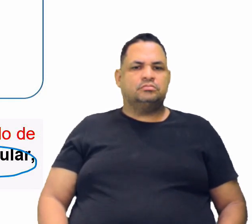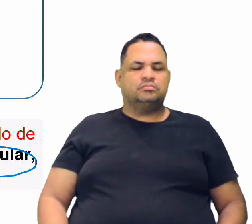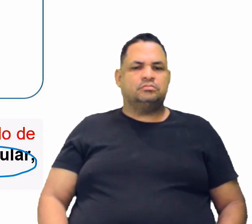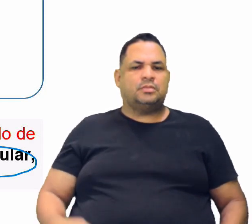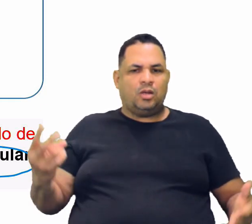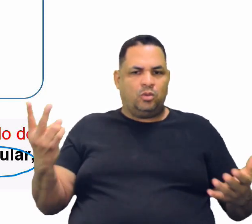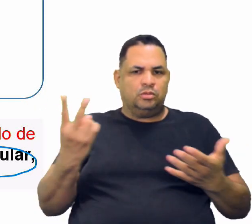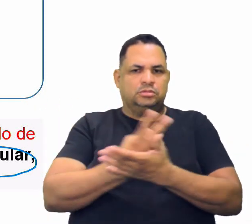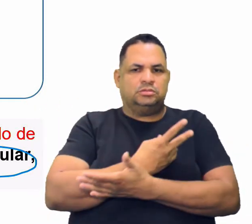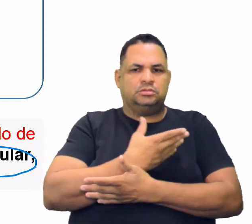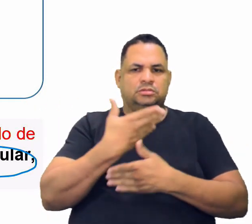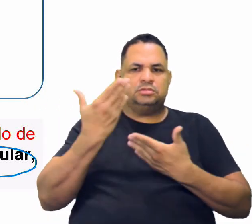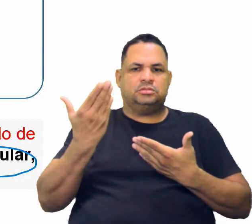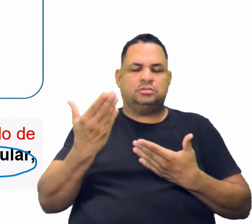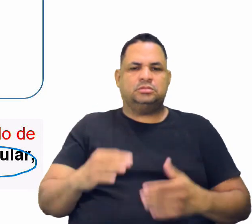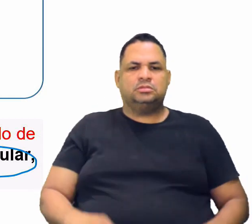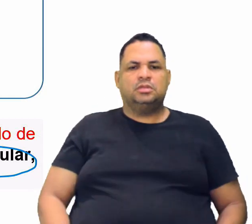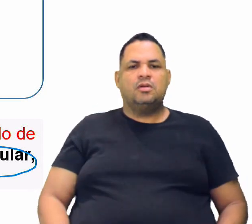aconteceram